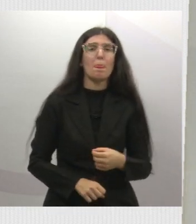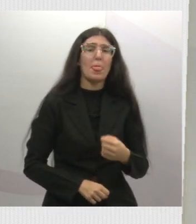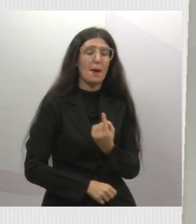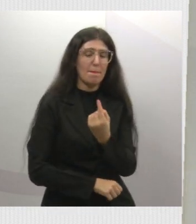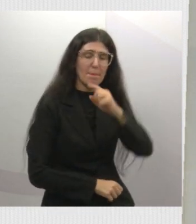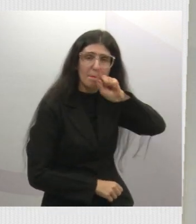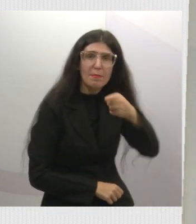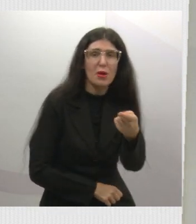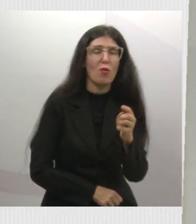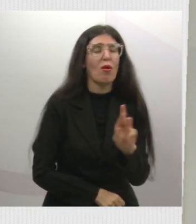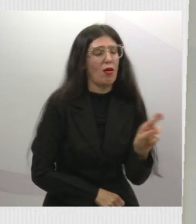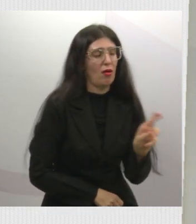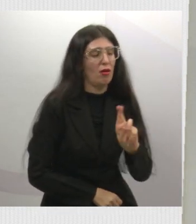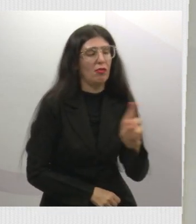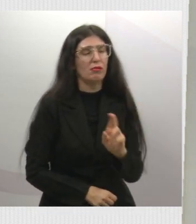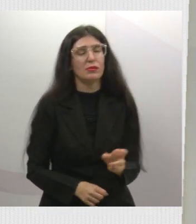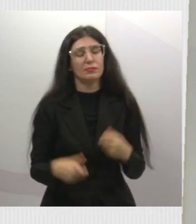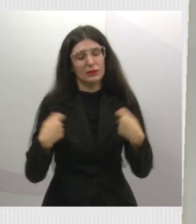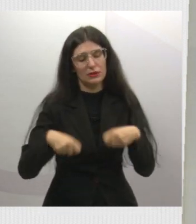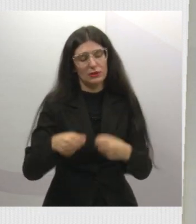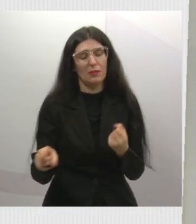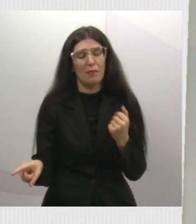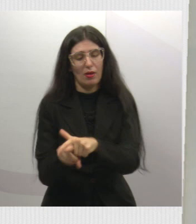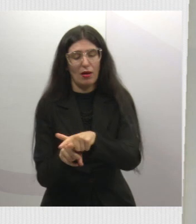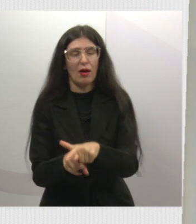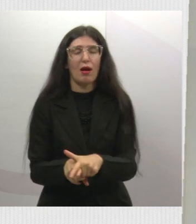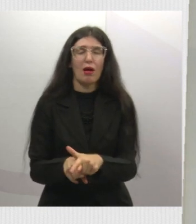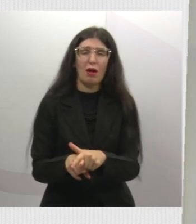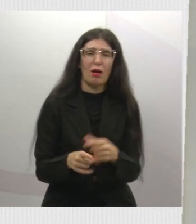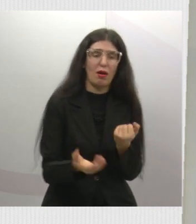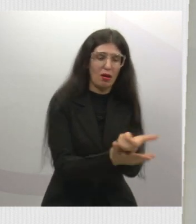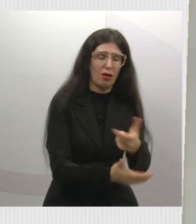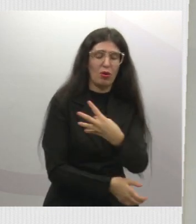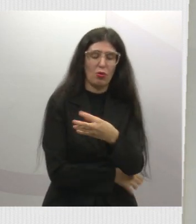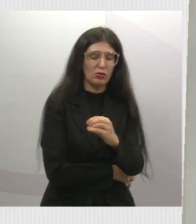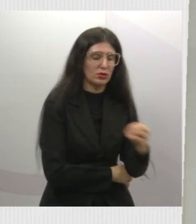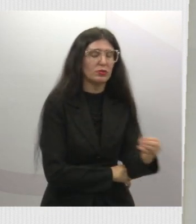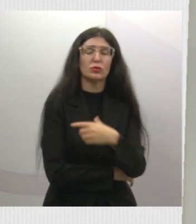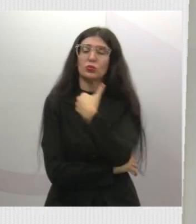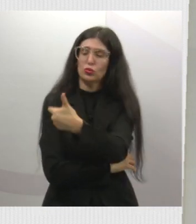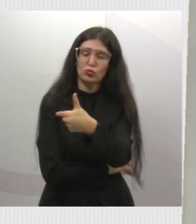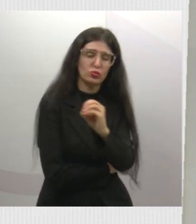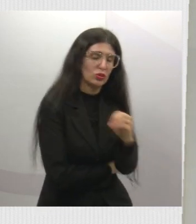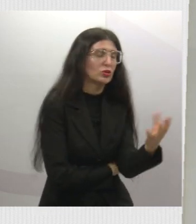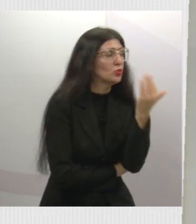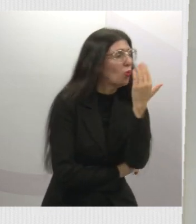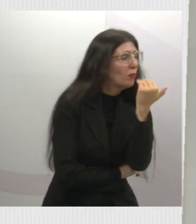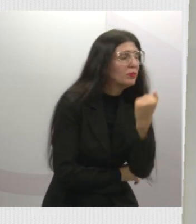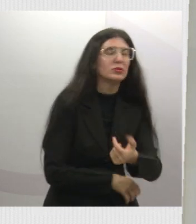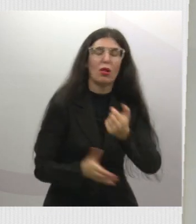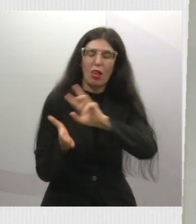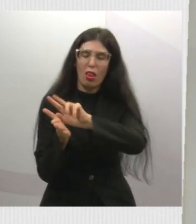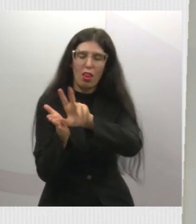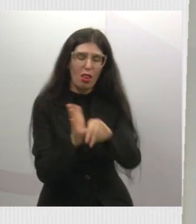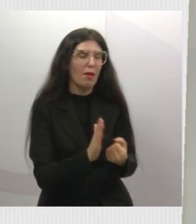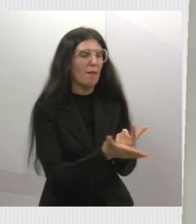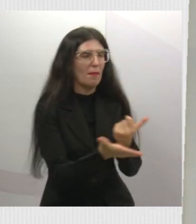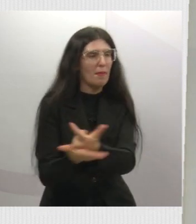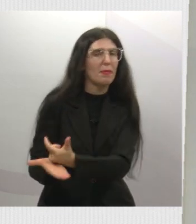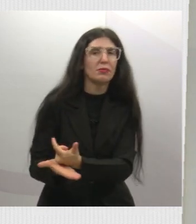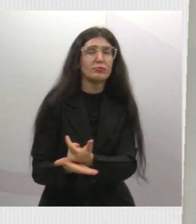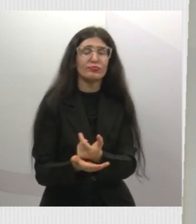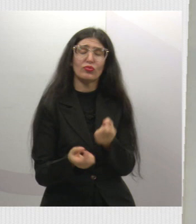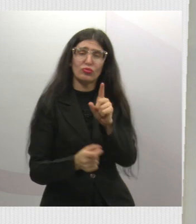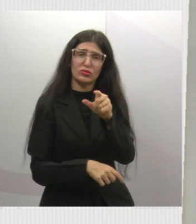tem seu aluguel, 400, a alimentação 200, e outras despesas, você tem um saldo de